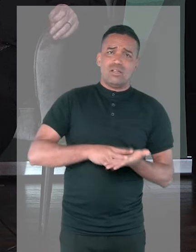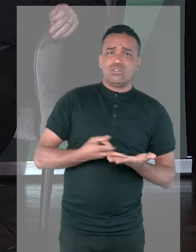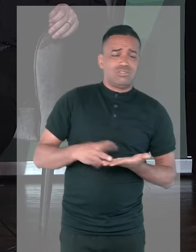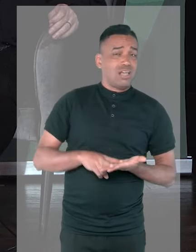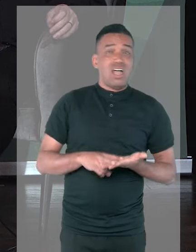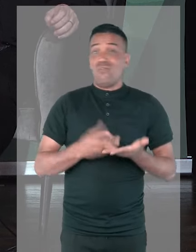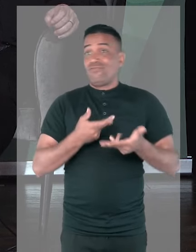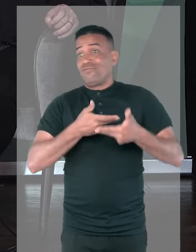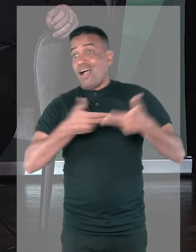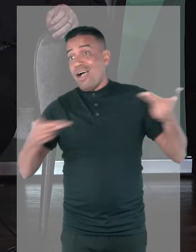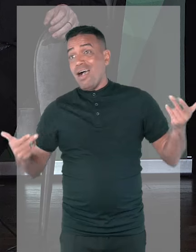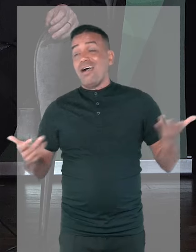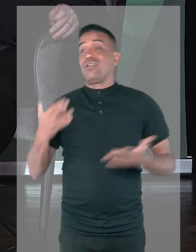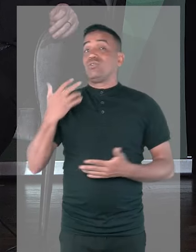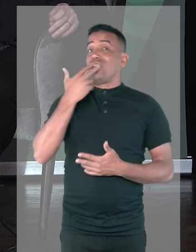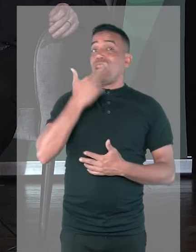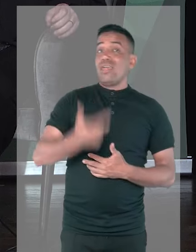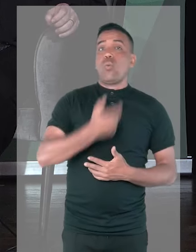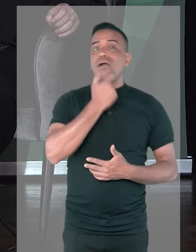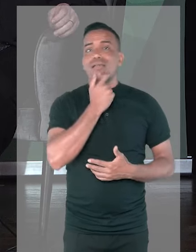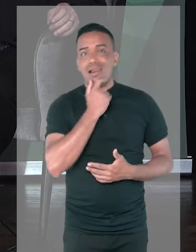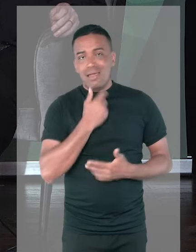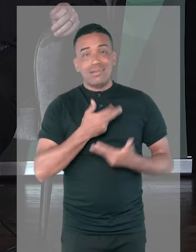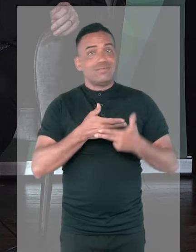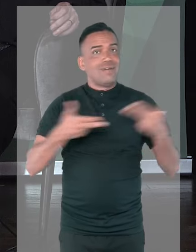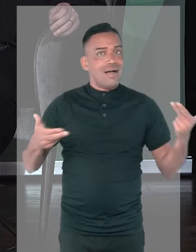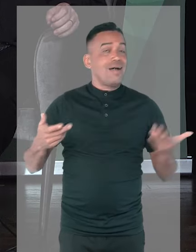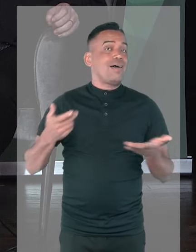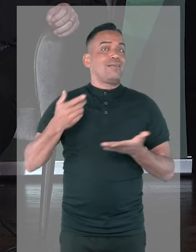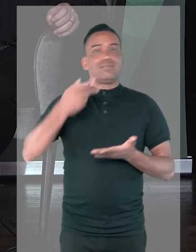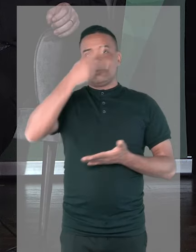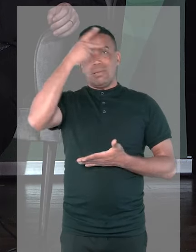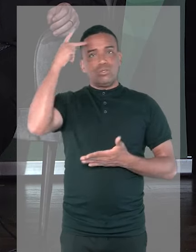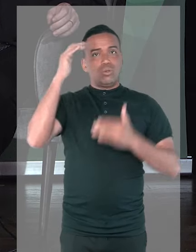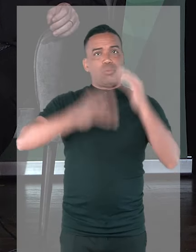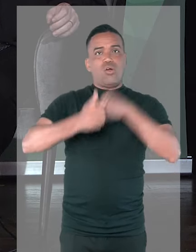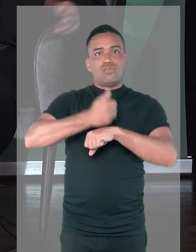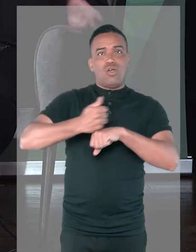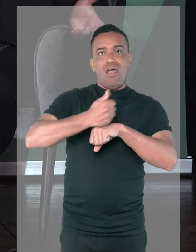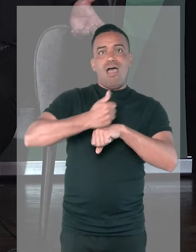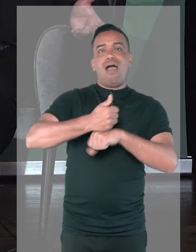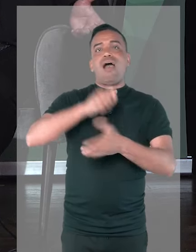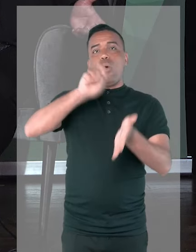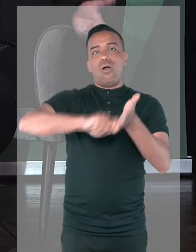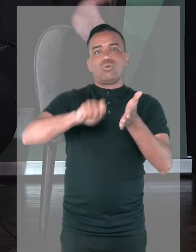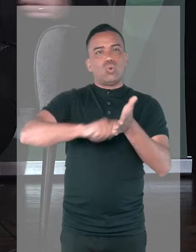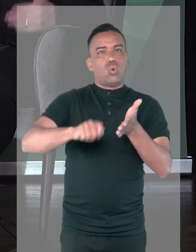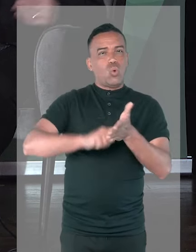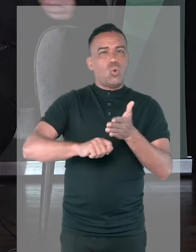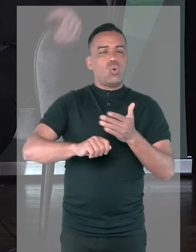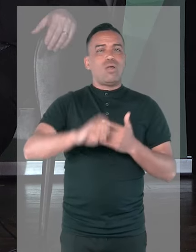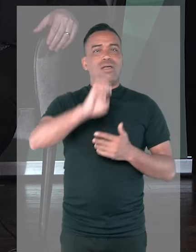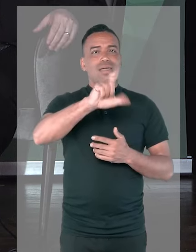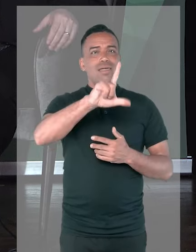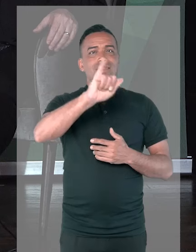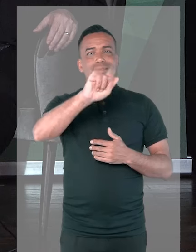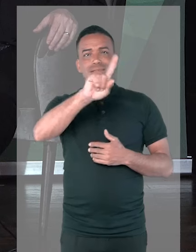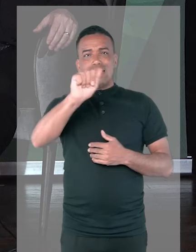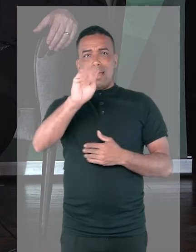tanta coisa do inglês, tanta coisa, tantos autores fundamentais, tanto na poesia, Elizabeth Bishop, quanto